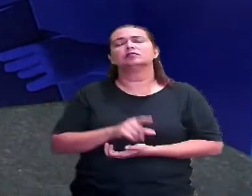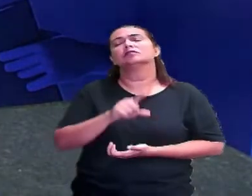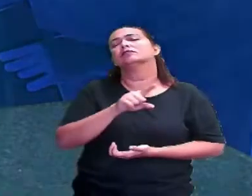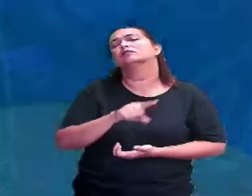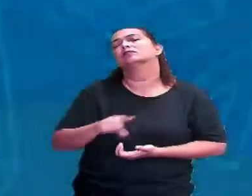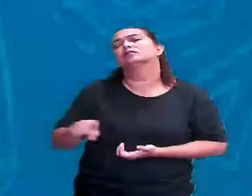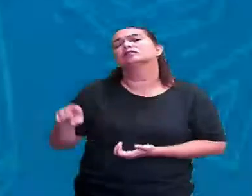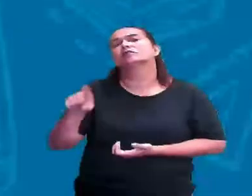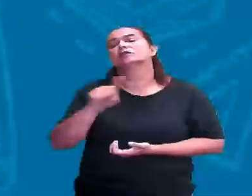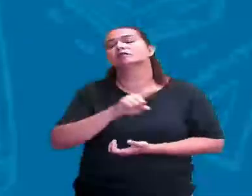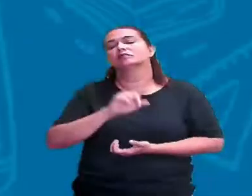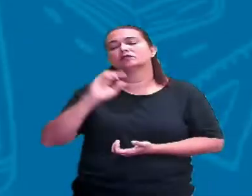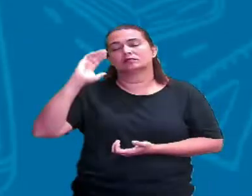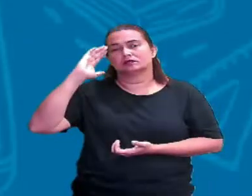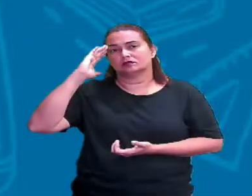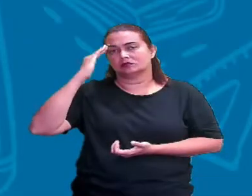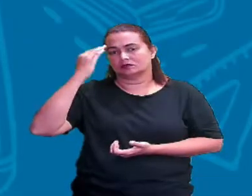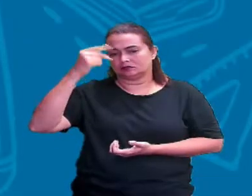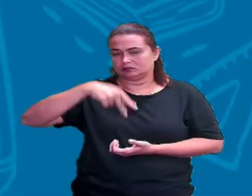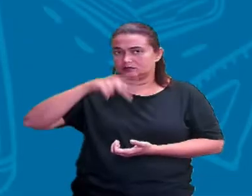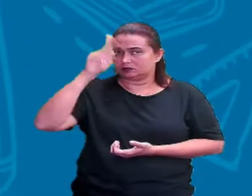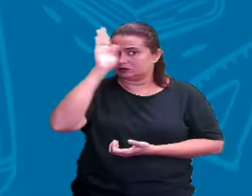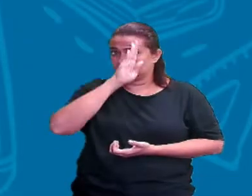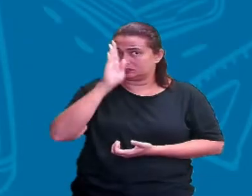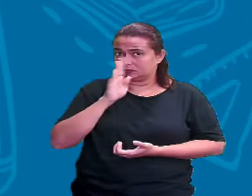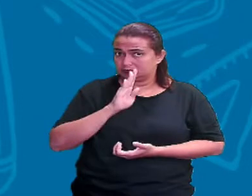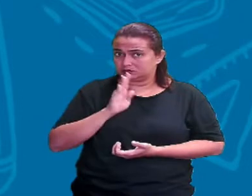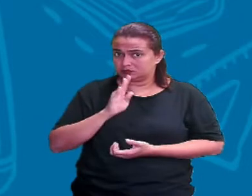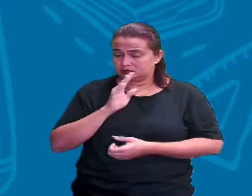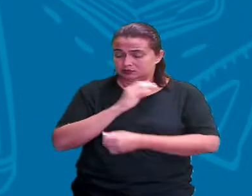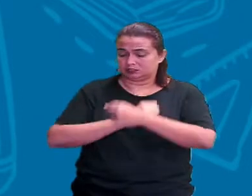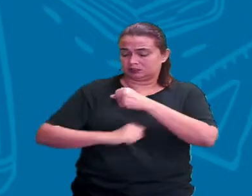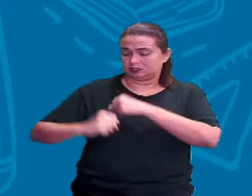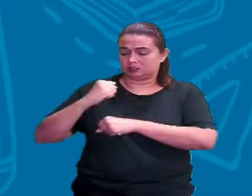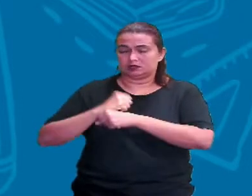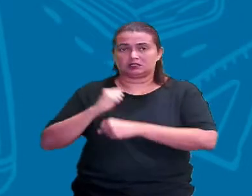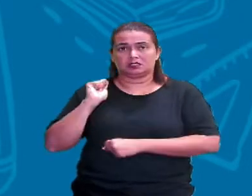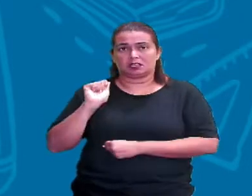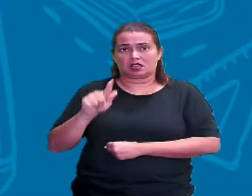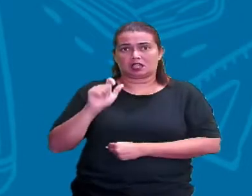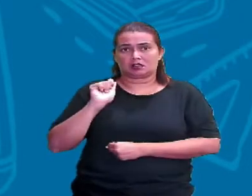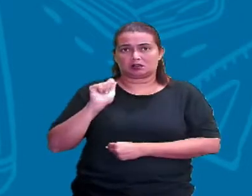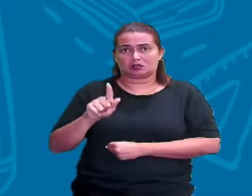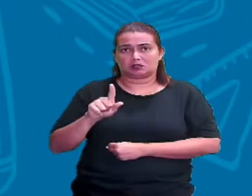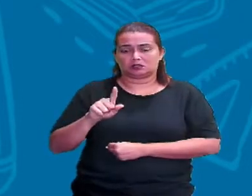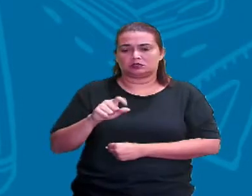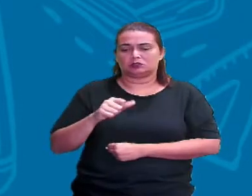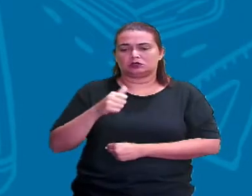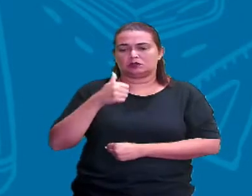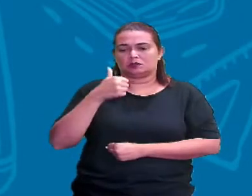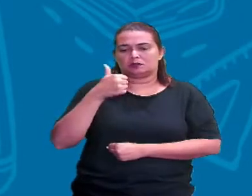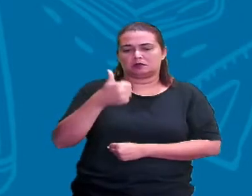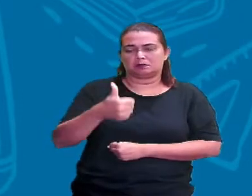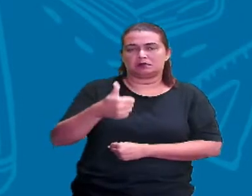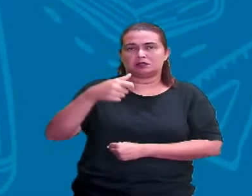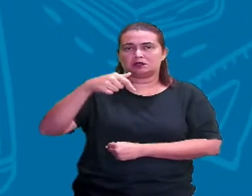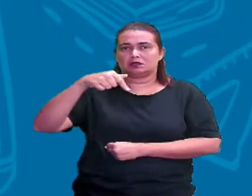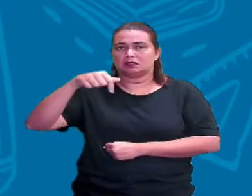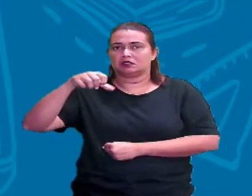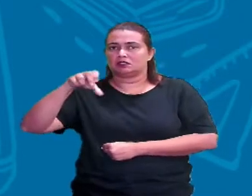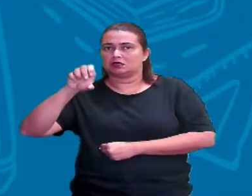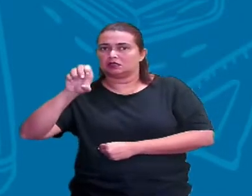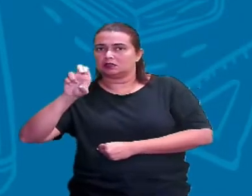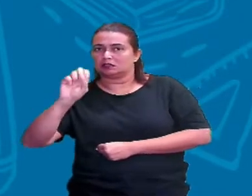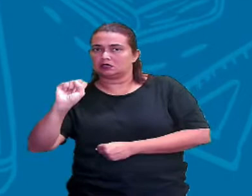ideia, o idioma oficial do Brasil, em agosto de 1758, é uma informação de cunho histórico aqui, a